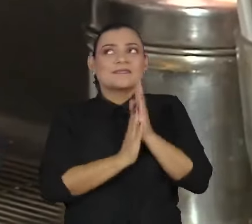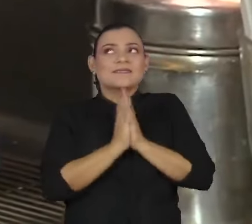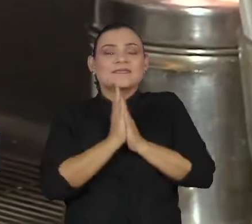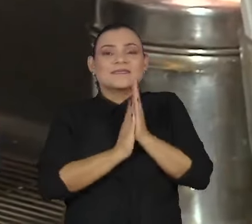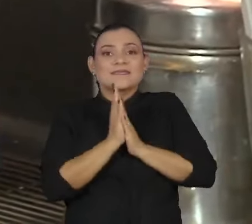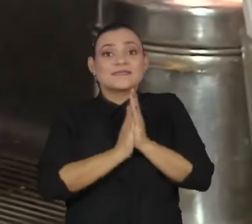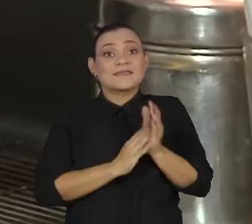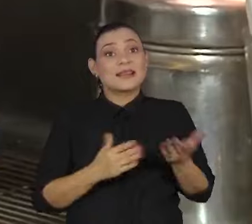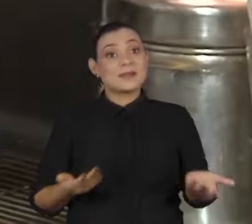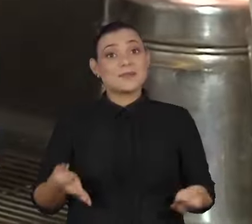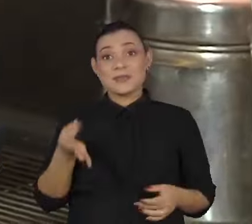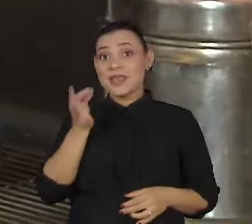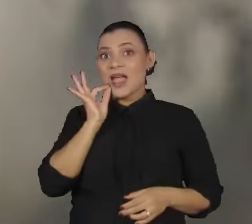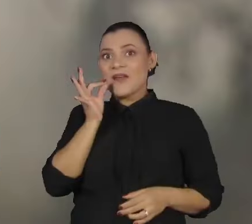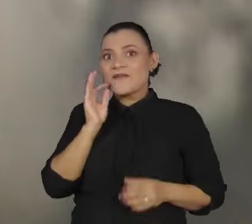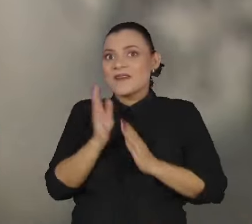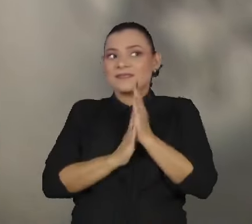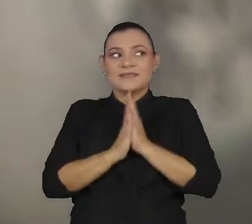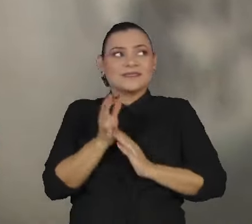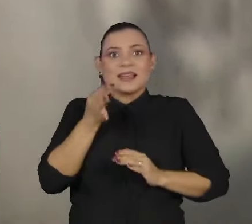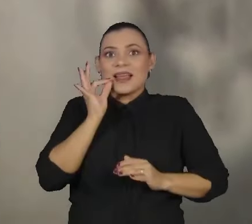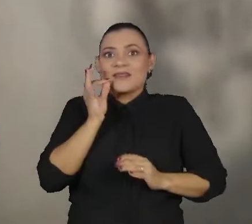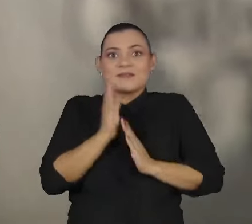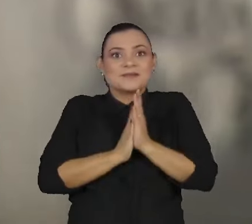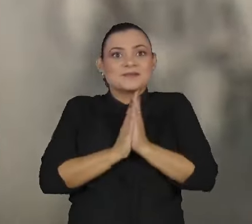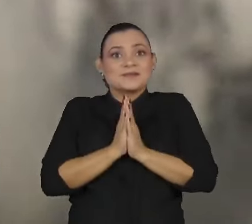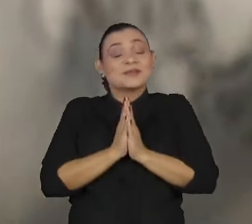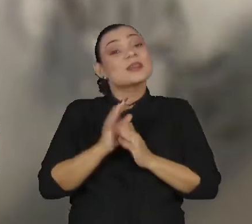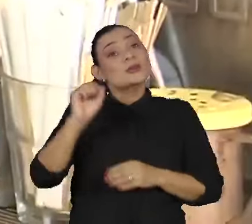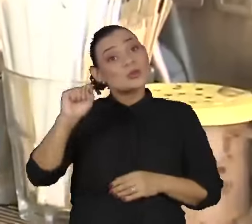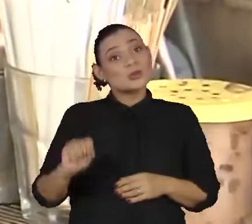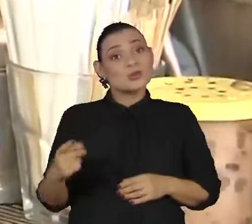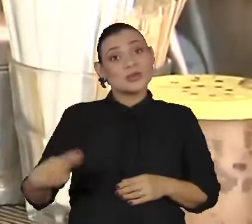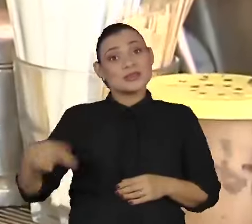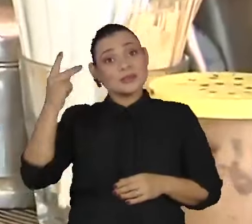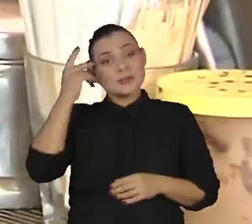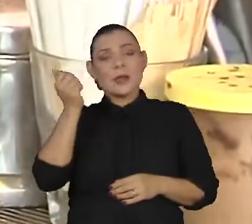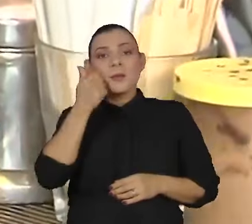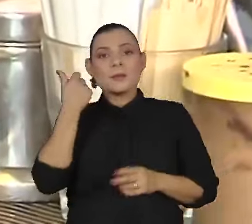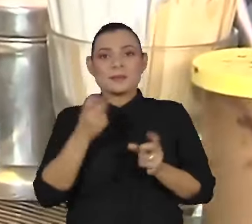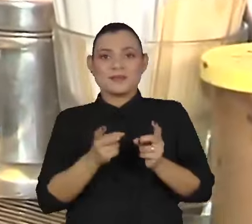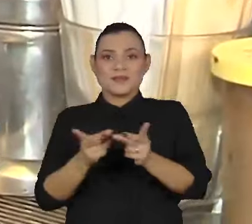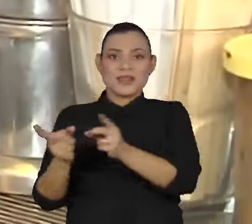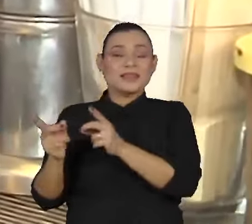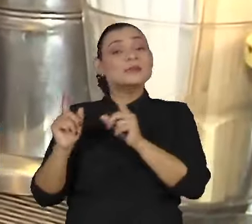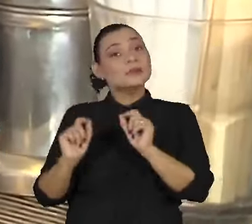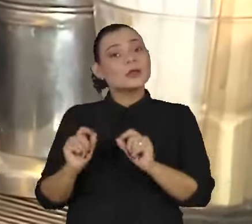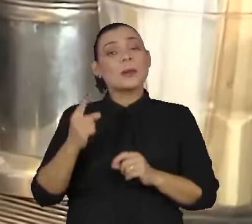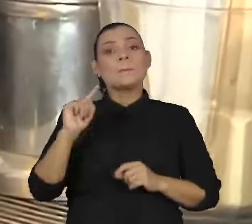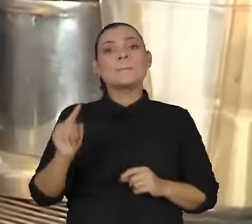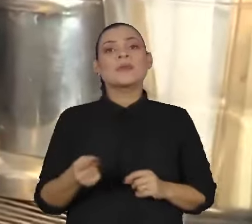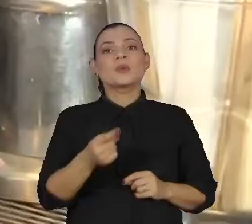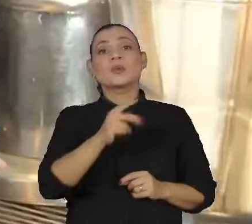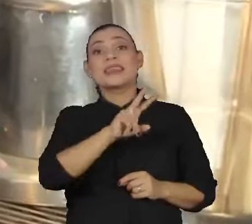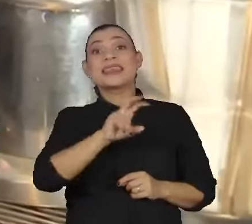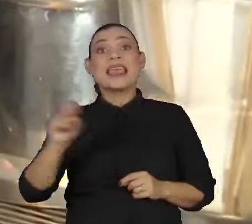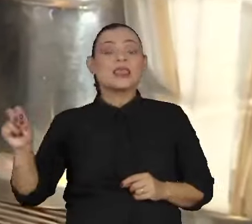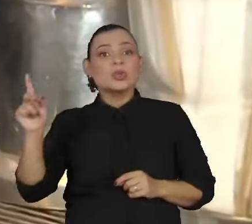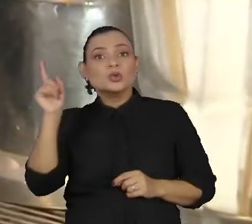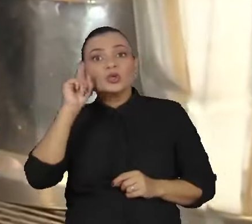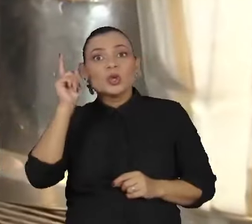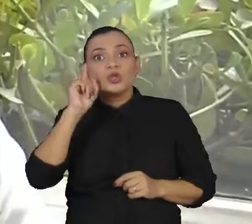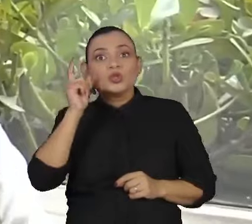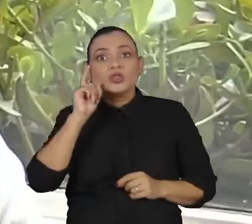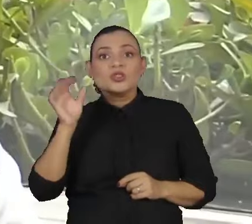Café. Muito café. Nesta padaria na Zona Sul de São Paulo, são pelo menos 1.500 xícaras vendidas todos